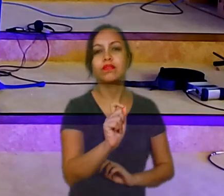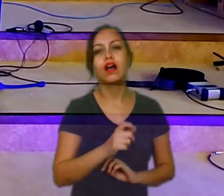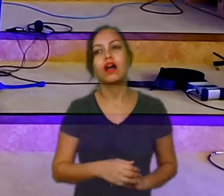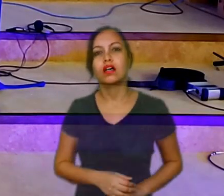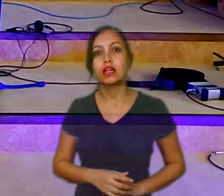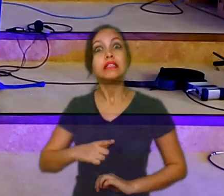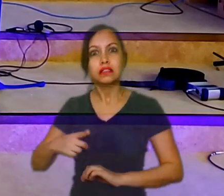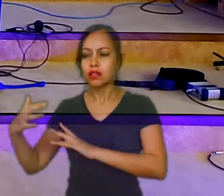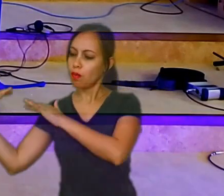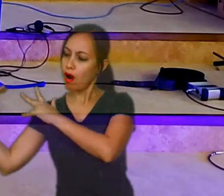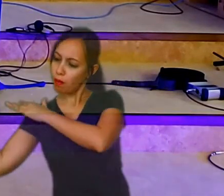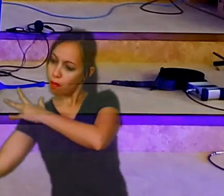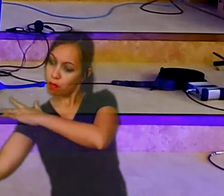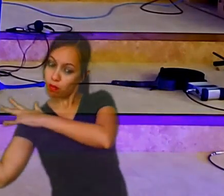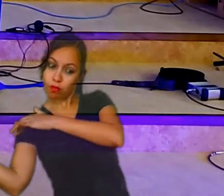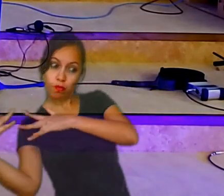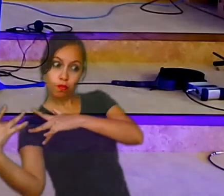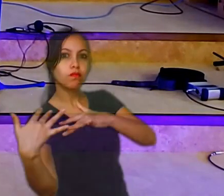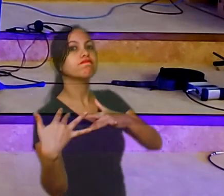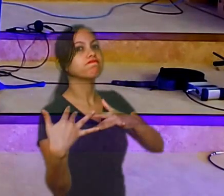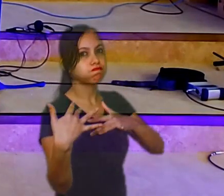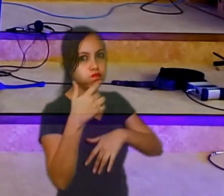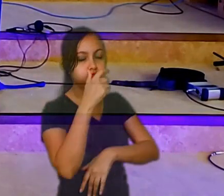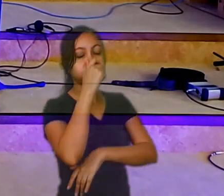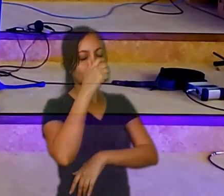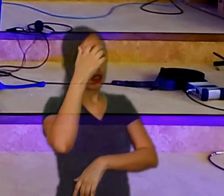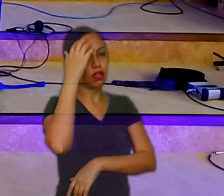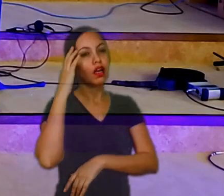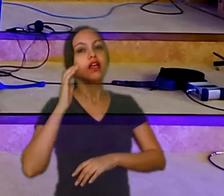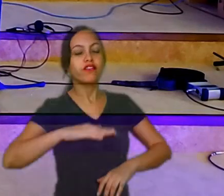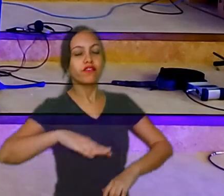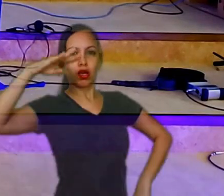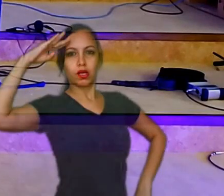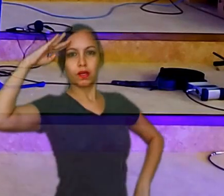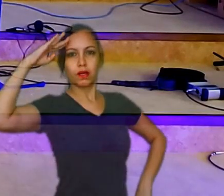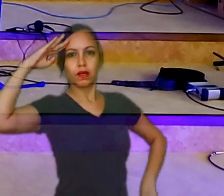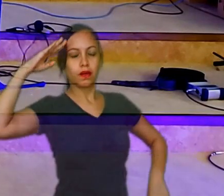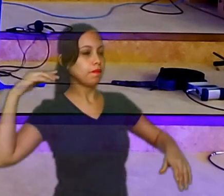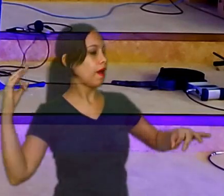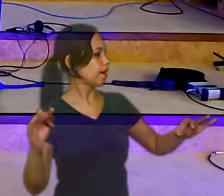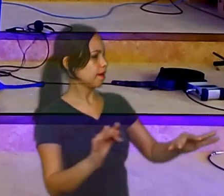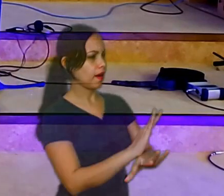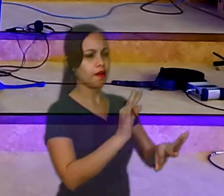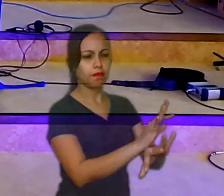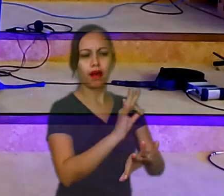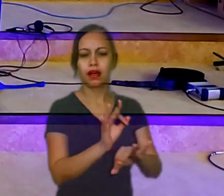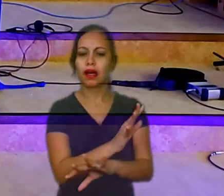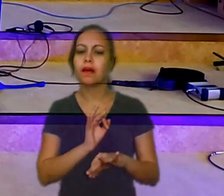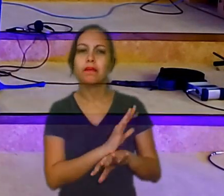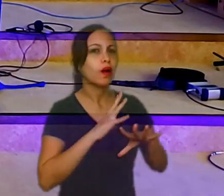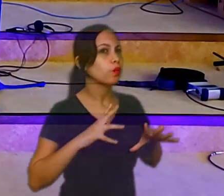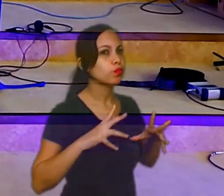uma grande multidão que vinha guerrear, que vinha destruindo tudo por